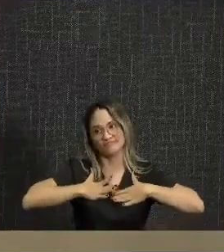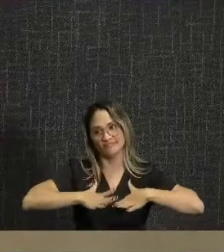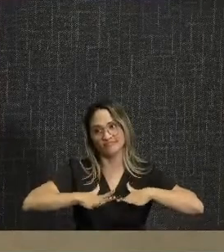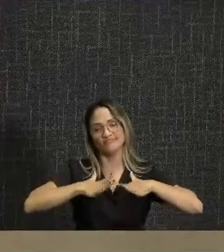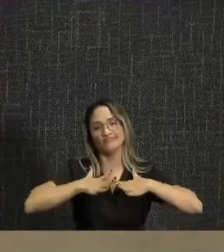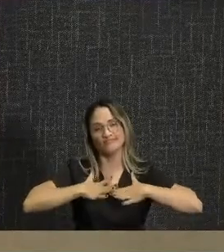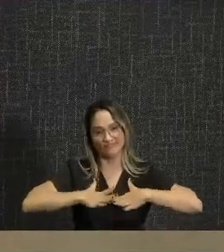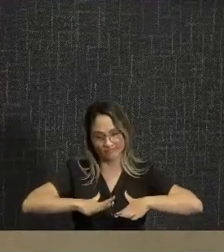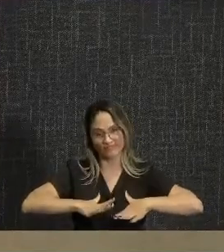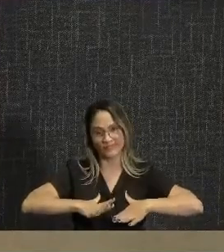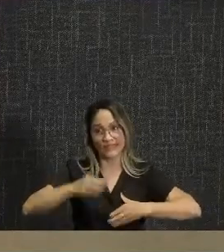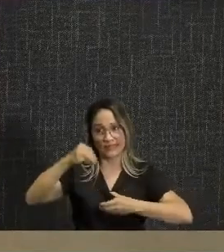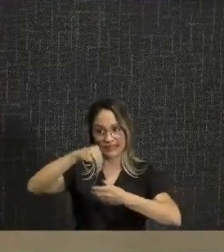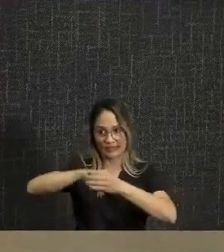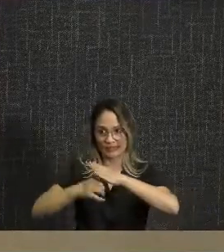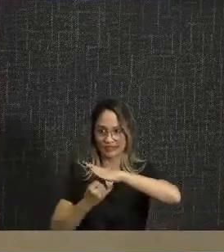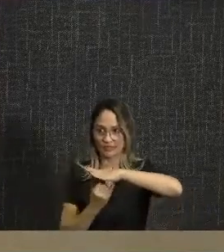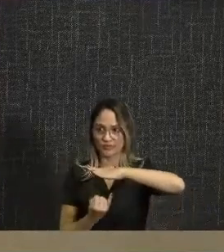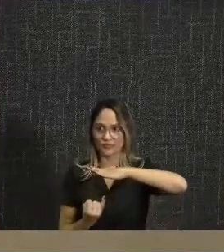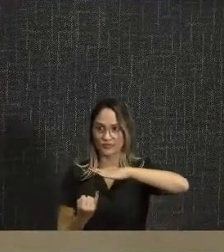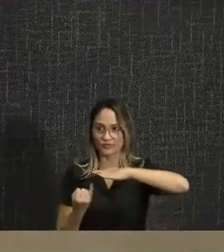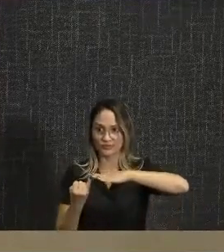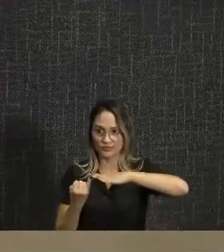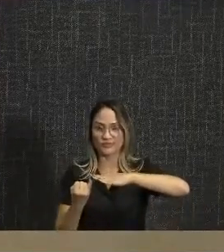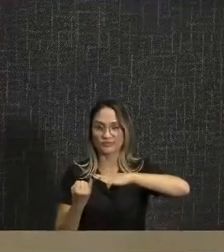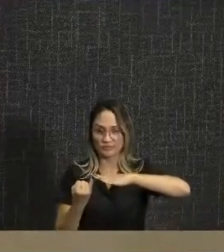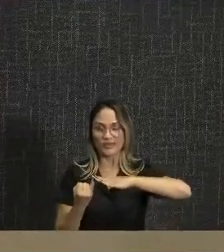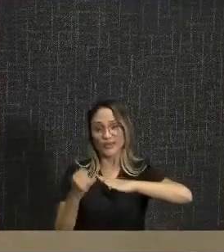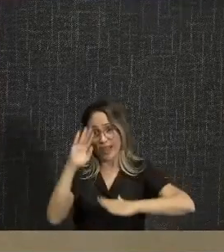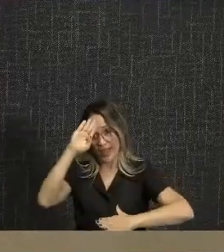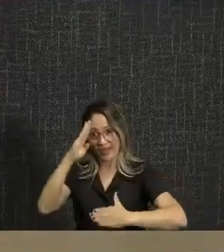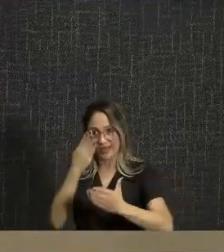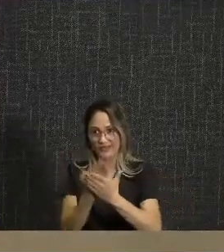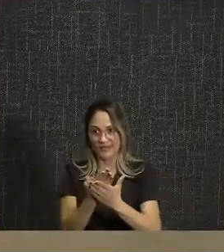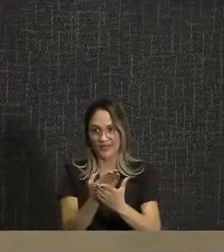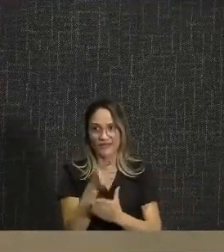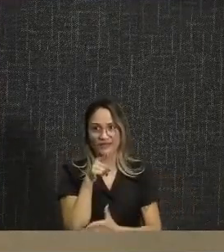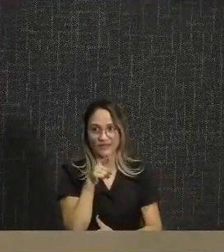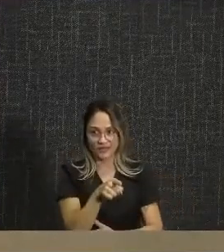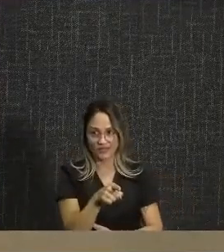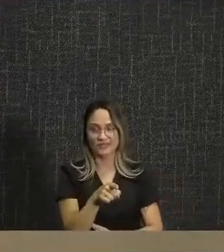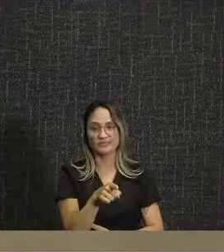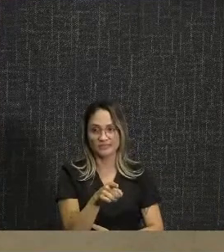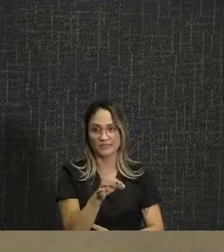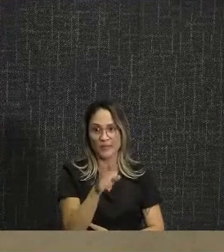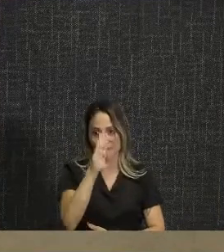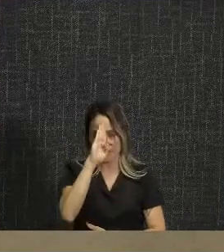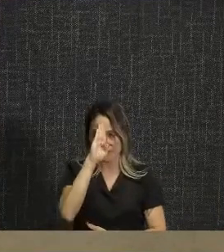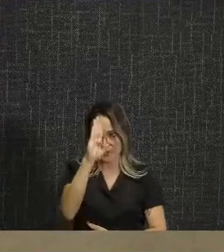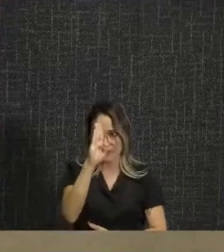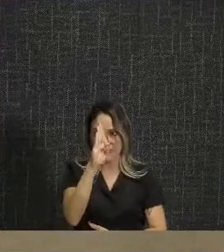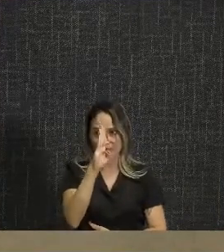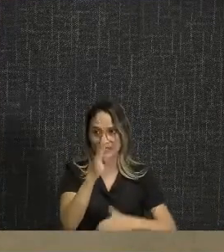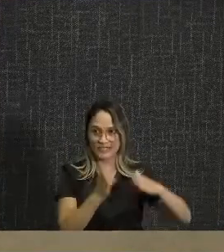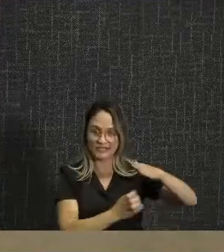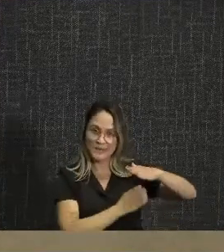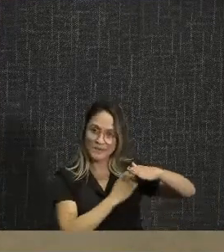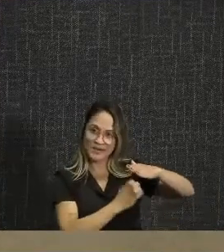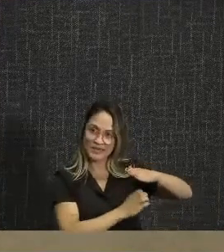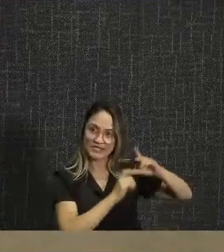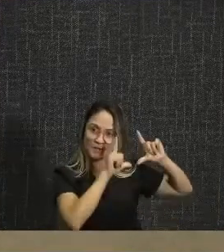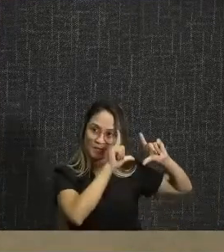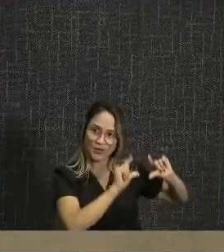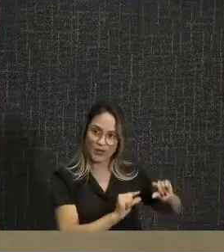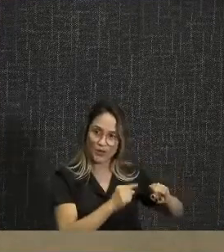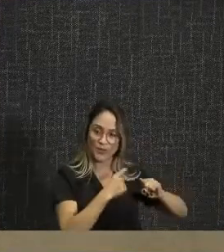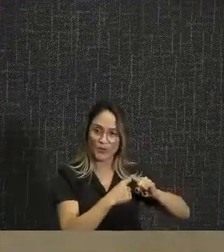para a instituição financeira apostar em você. Principalmente micro e pequenas empresas. Porque, na realidade, as micro